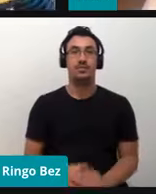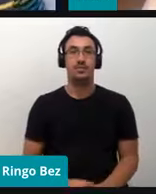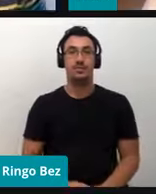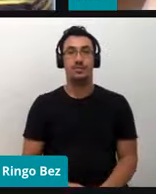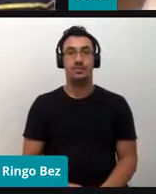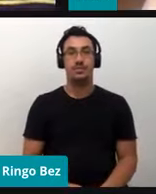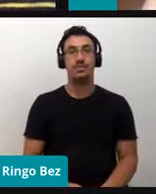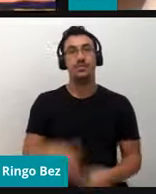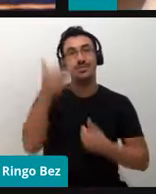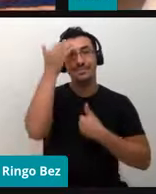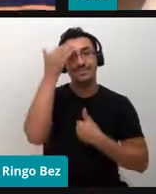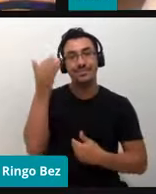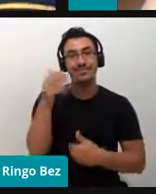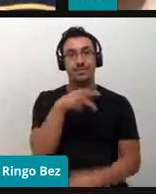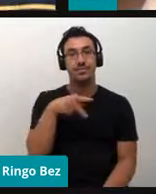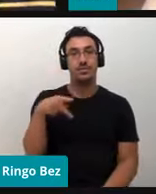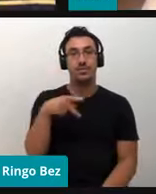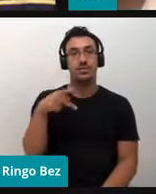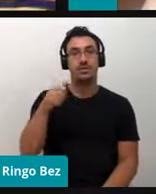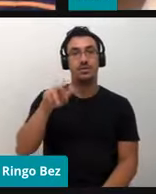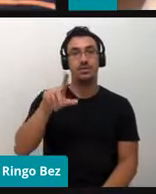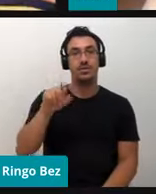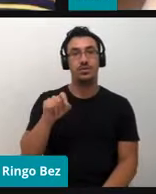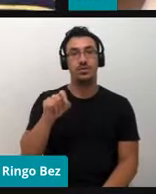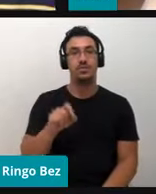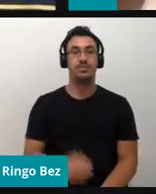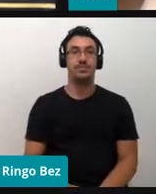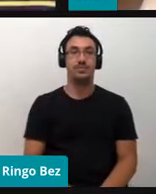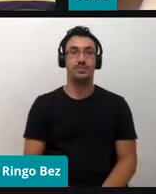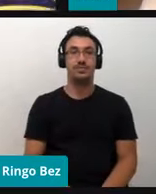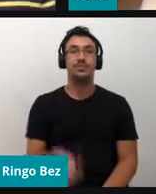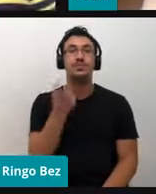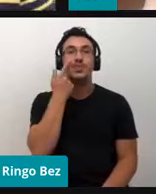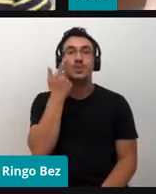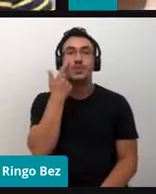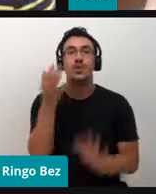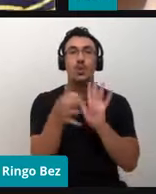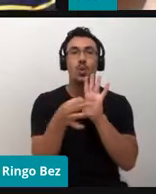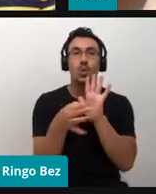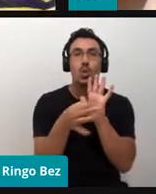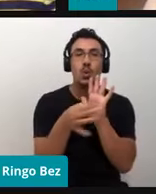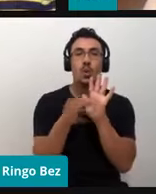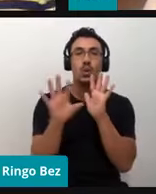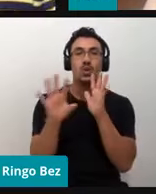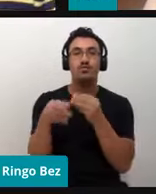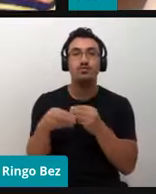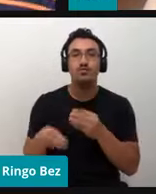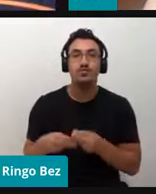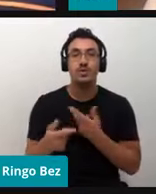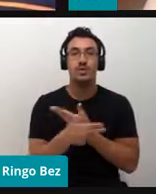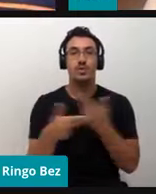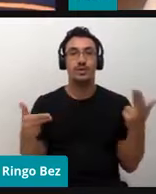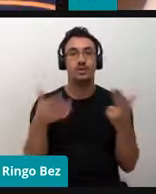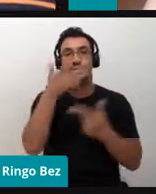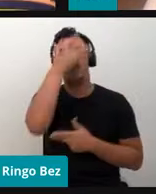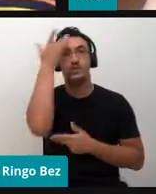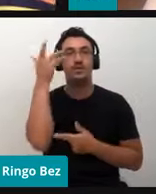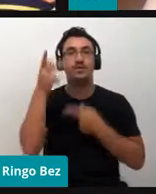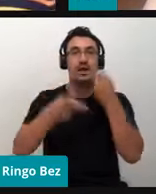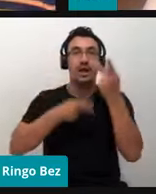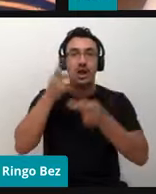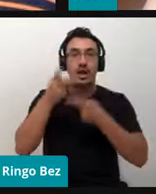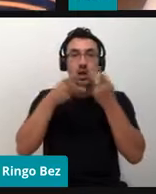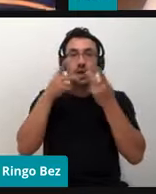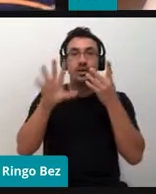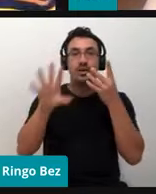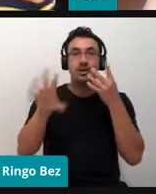Obrigada, Paulo. Estou vendo aqui os comentários, o pessoal colocando aqui a questão do